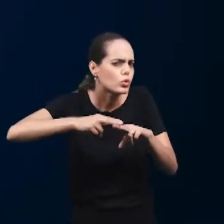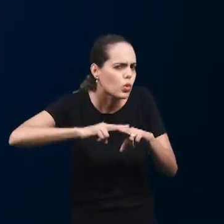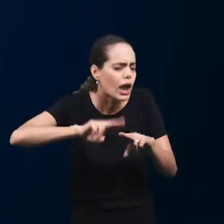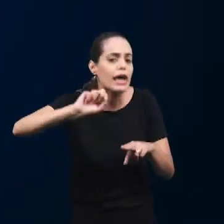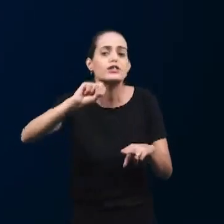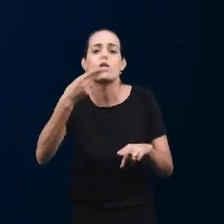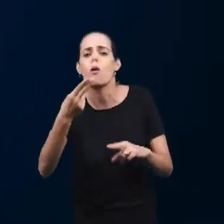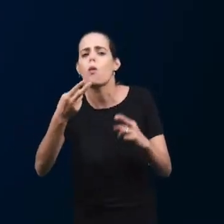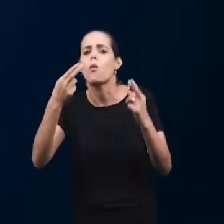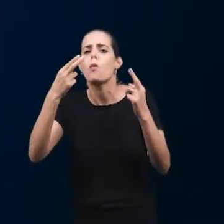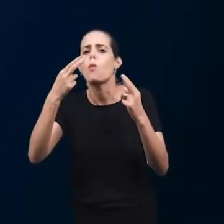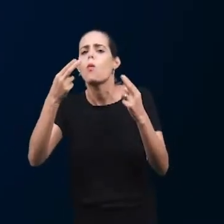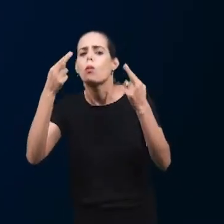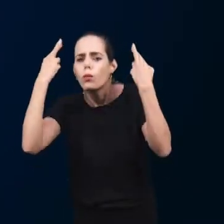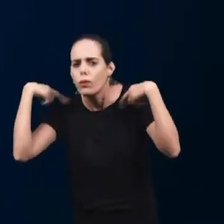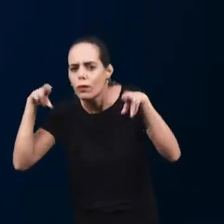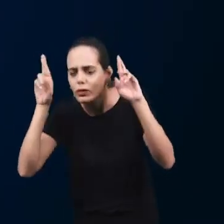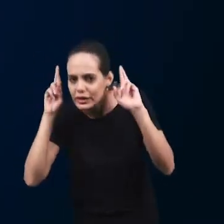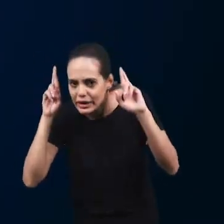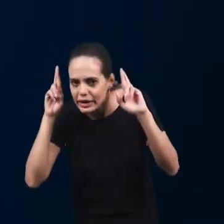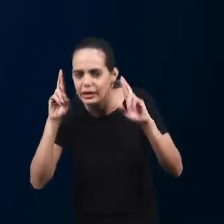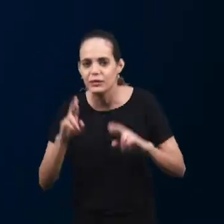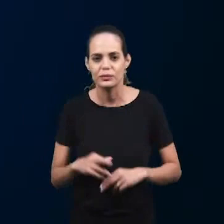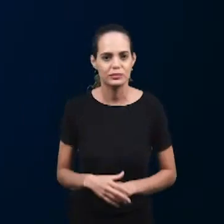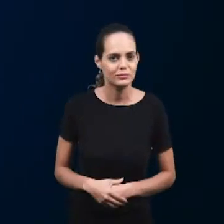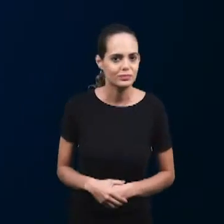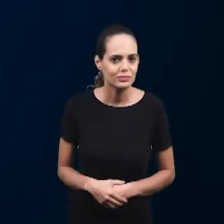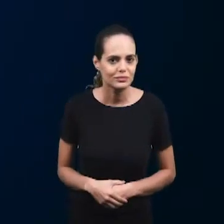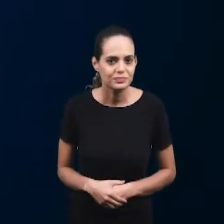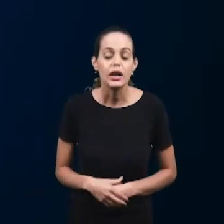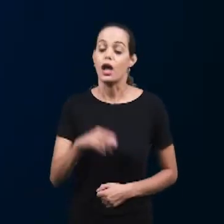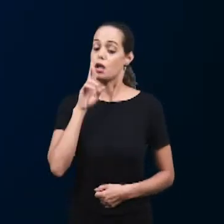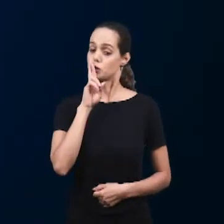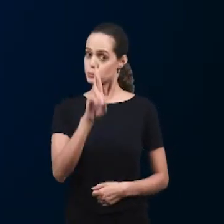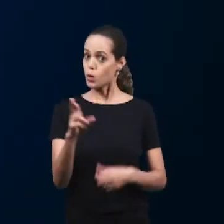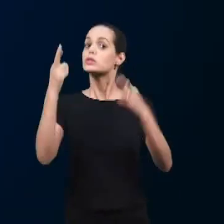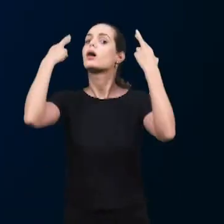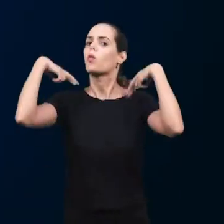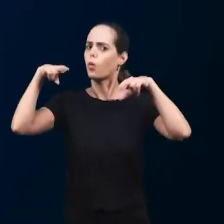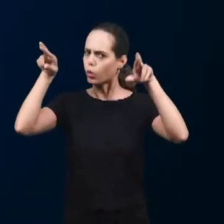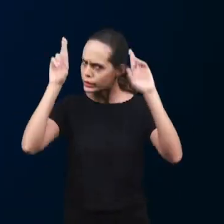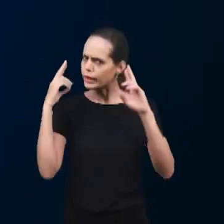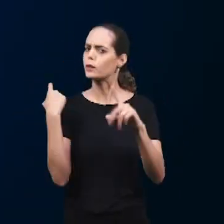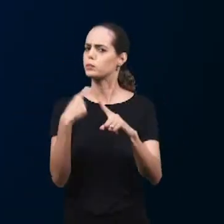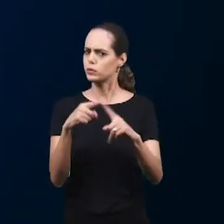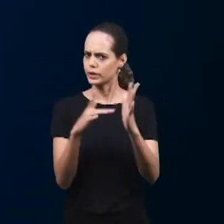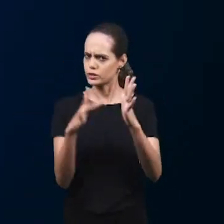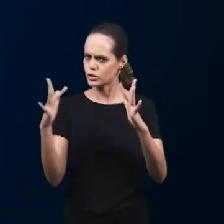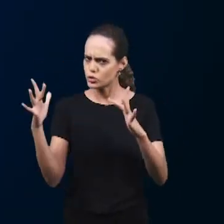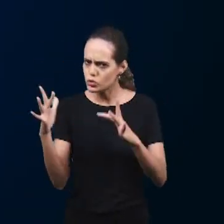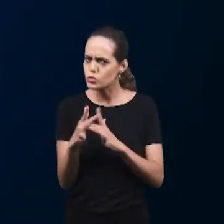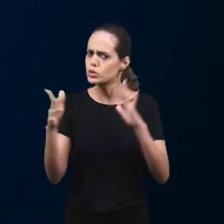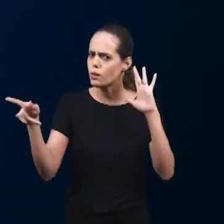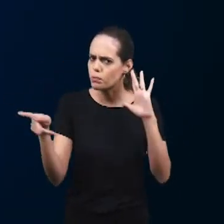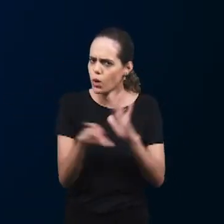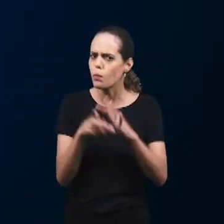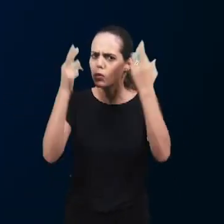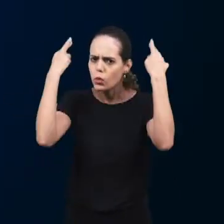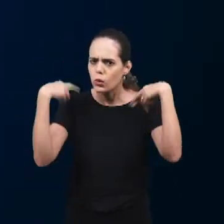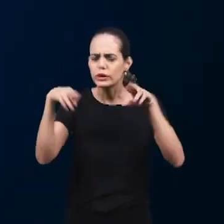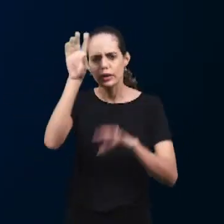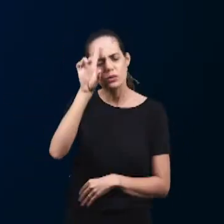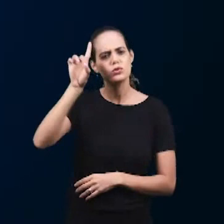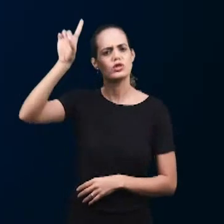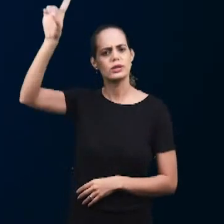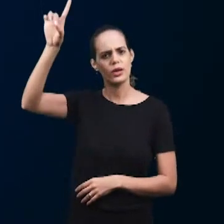de chocolate ou de cordeiro? É claro, de cordeiro, porque Jesus